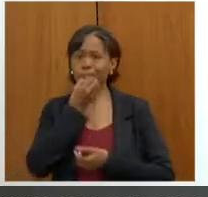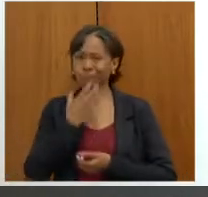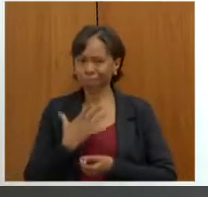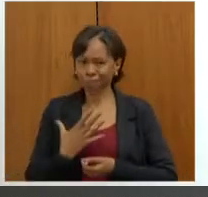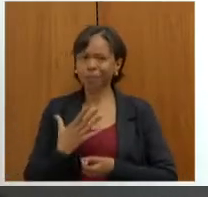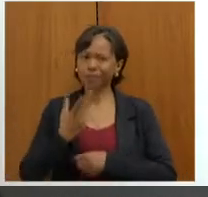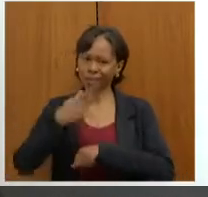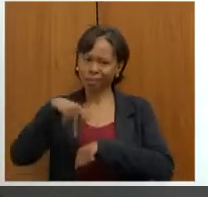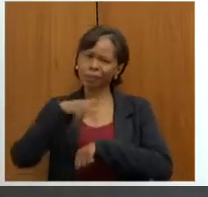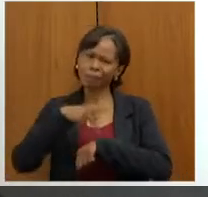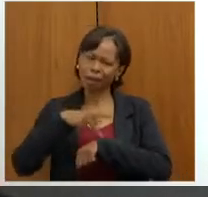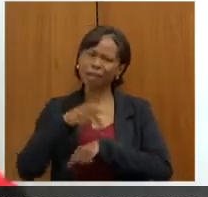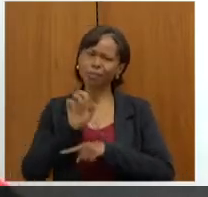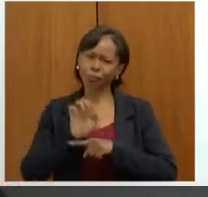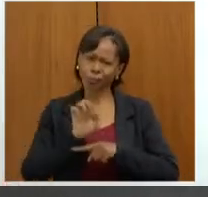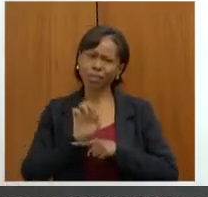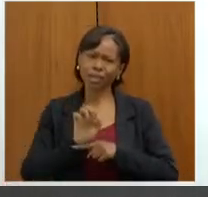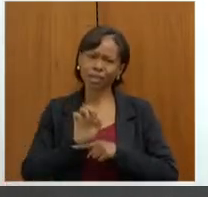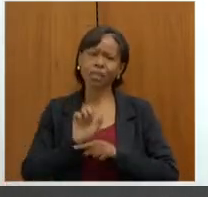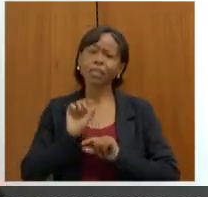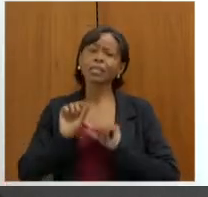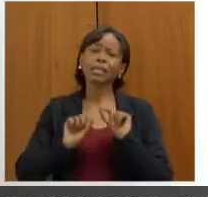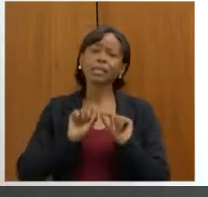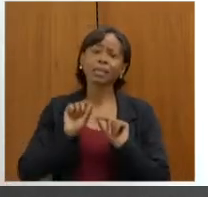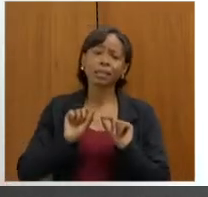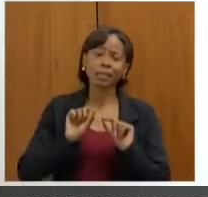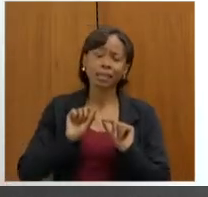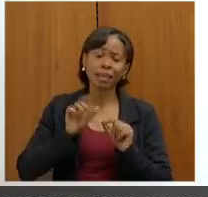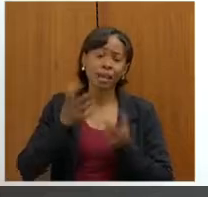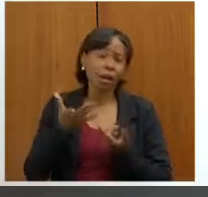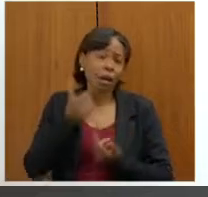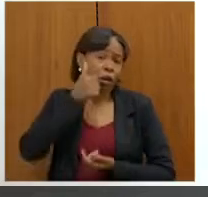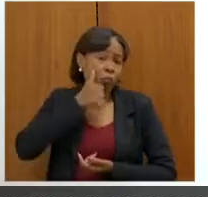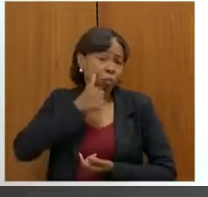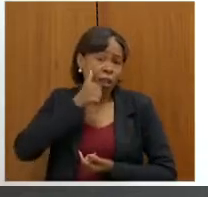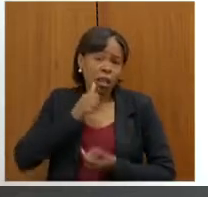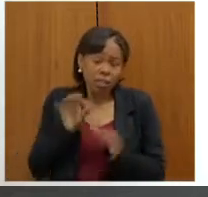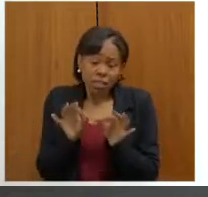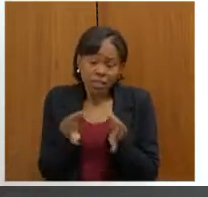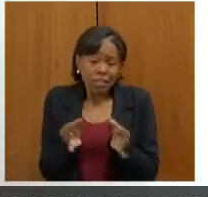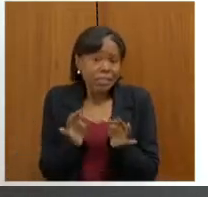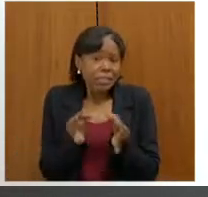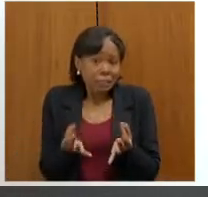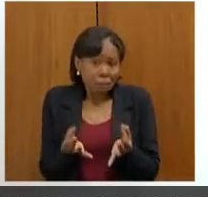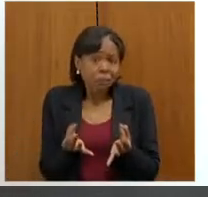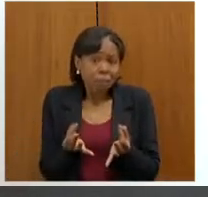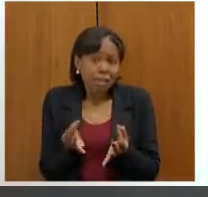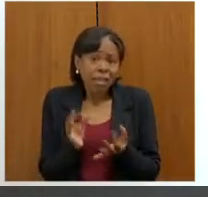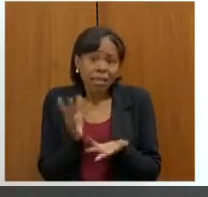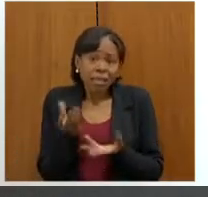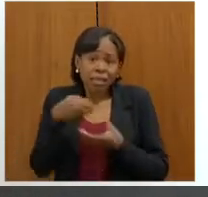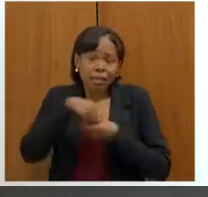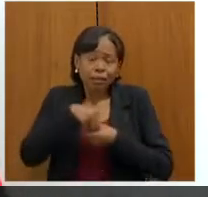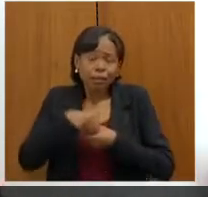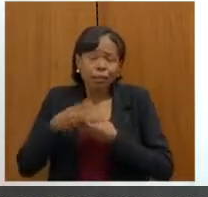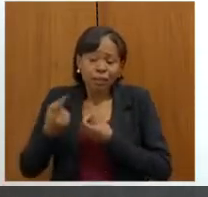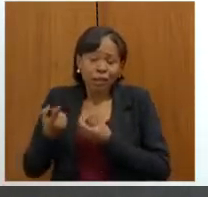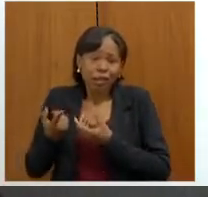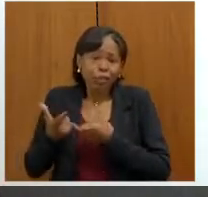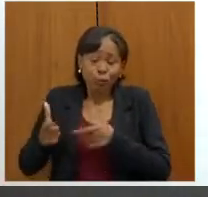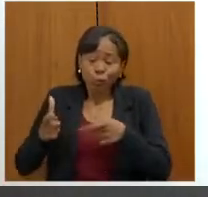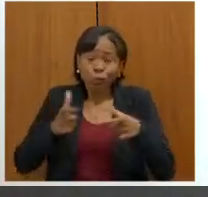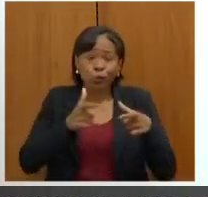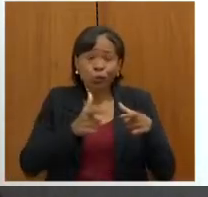por esse país às vezes liderados por mulheres sempre tão né nas comunidades buscando alternativas possibilidades